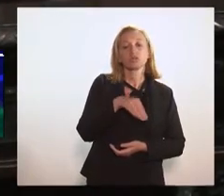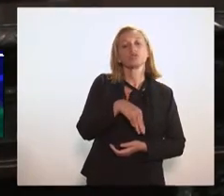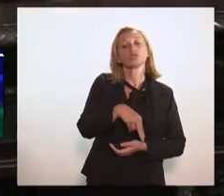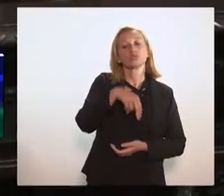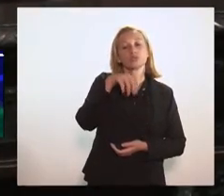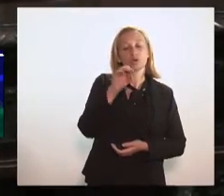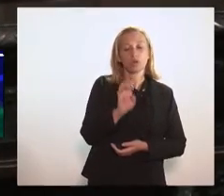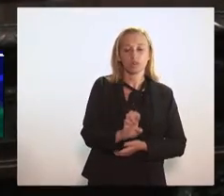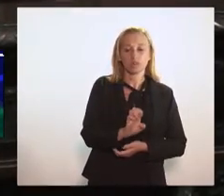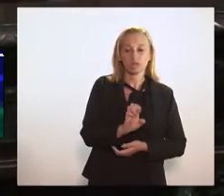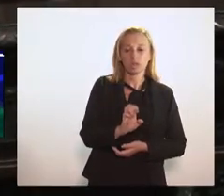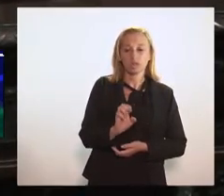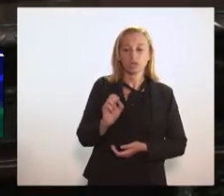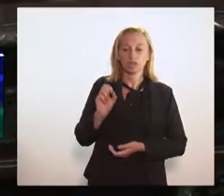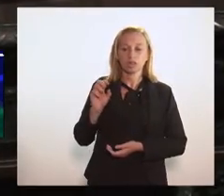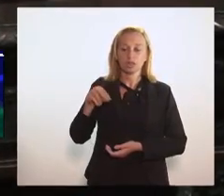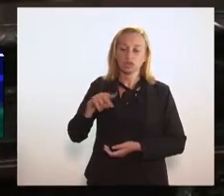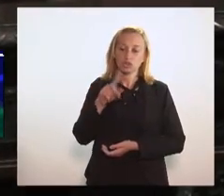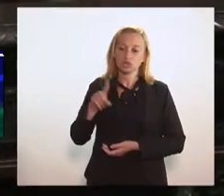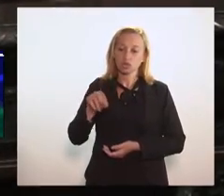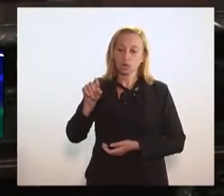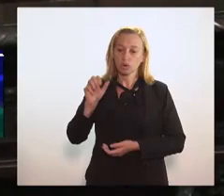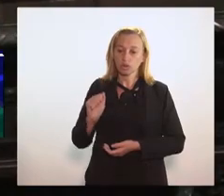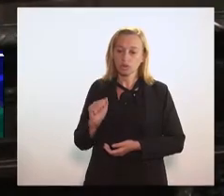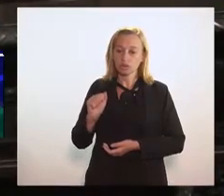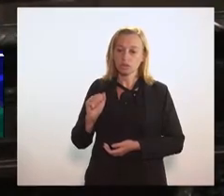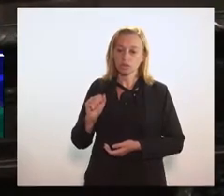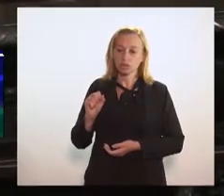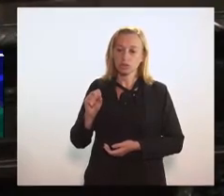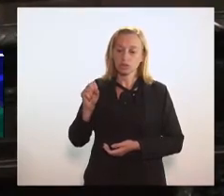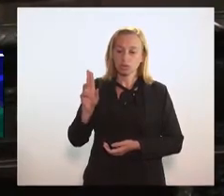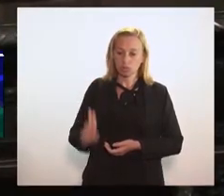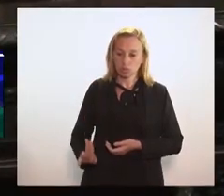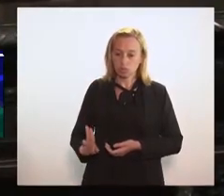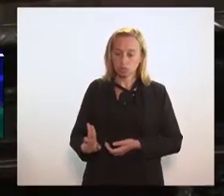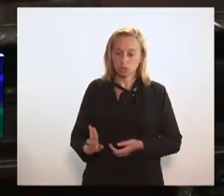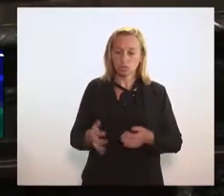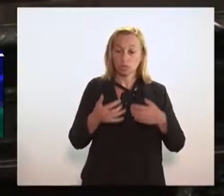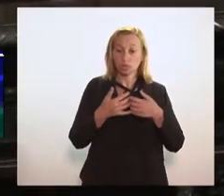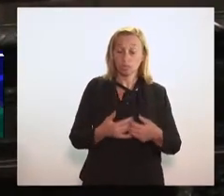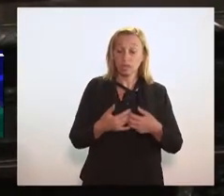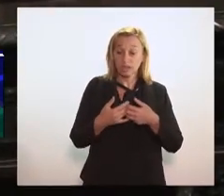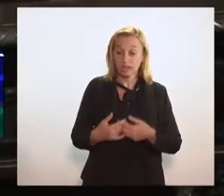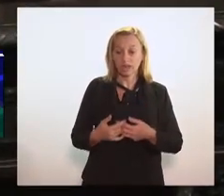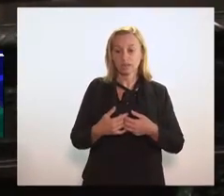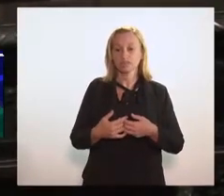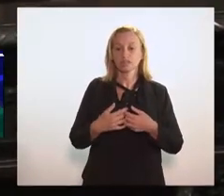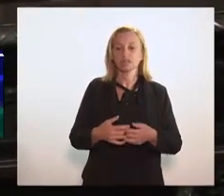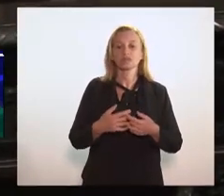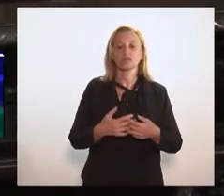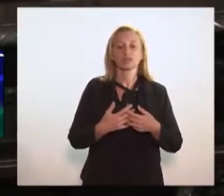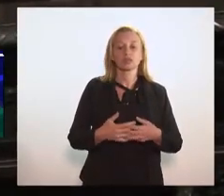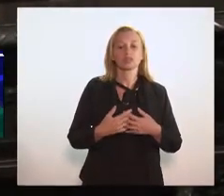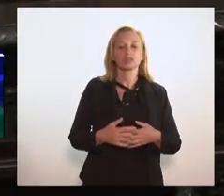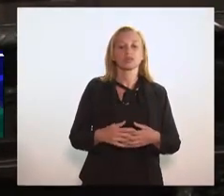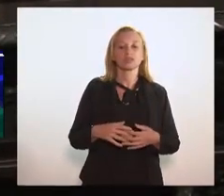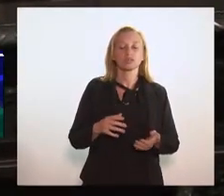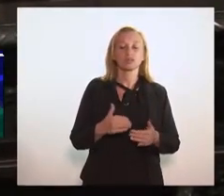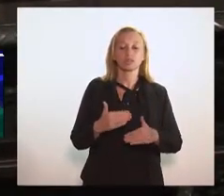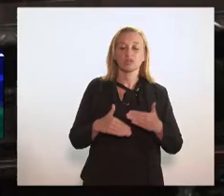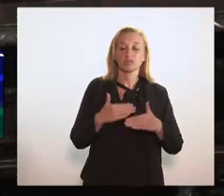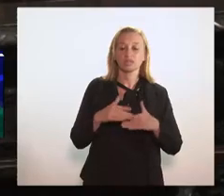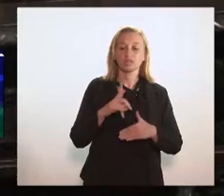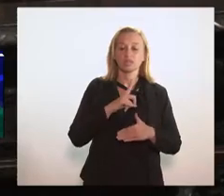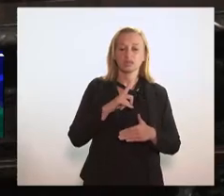região hoje mais complicada do ponto de vista da segurança pública. É inegável os avanços que nós tivemos